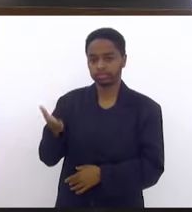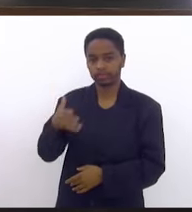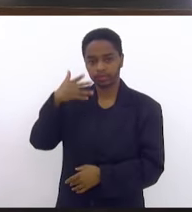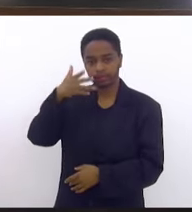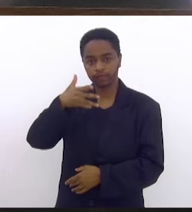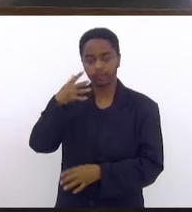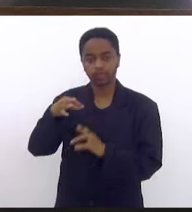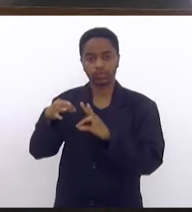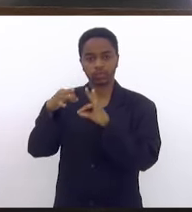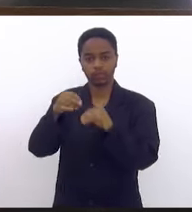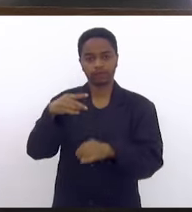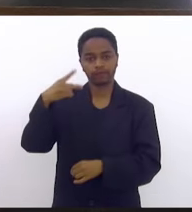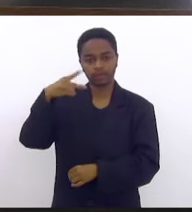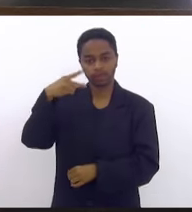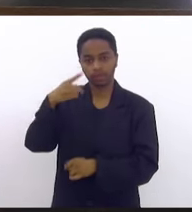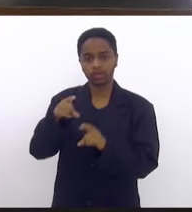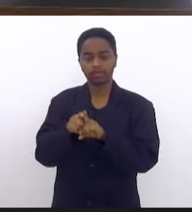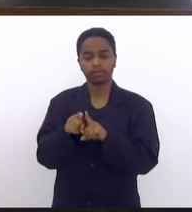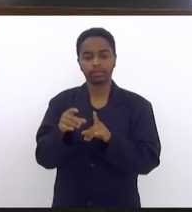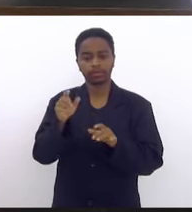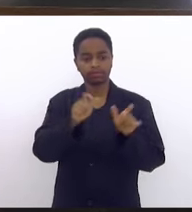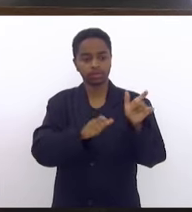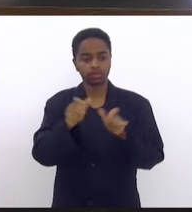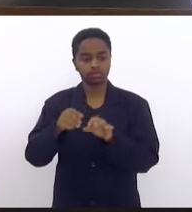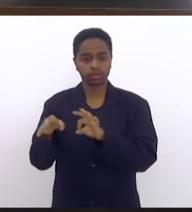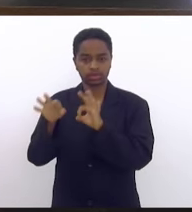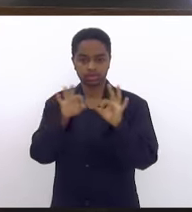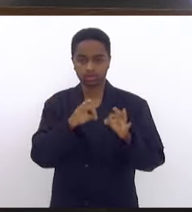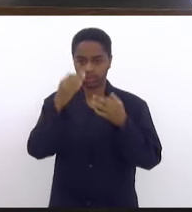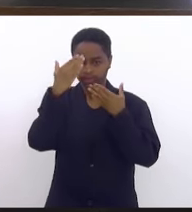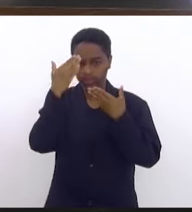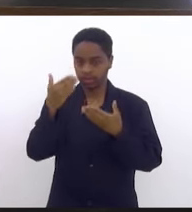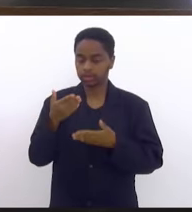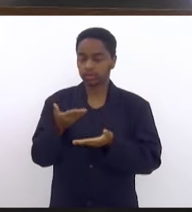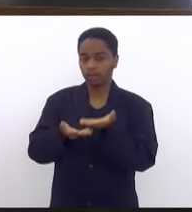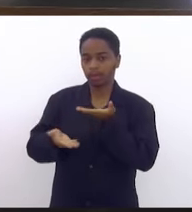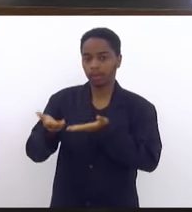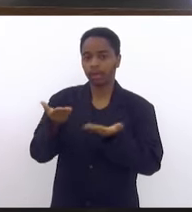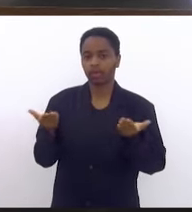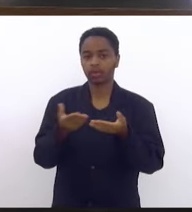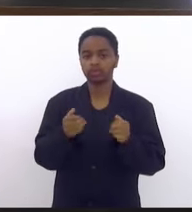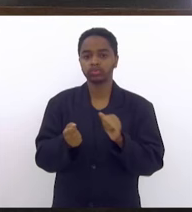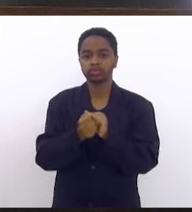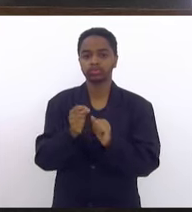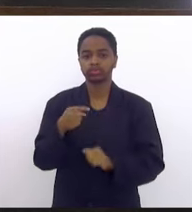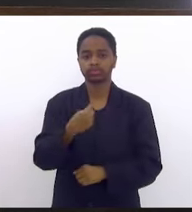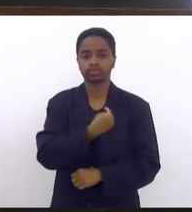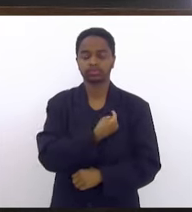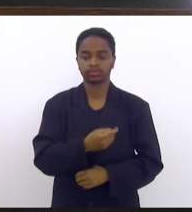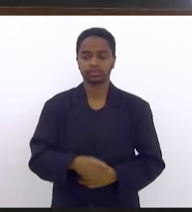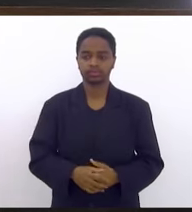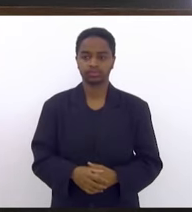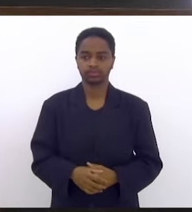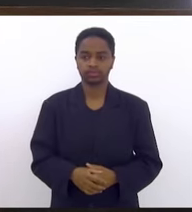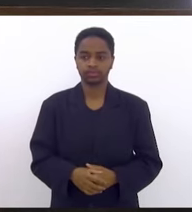Mangaratiba, a todo o público presente. E muito obrigado por o senhor estar compartilhando esse momento conosco.